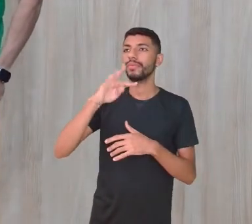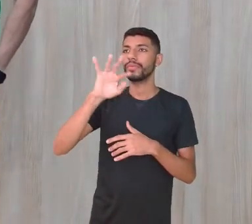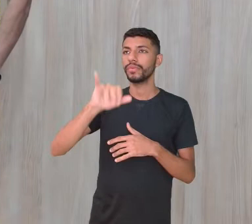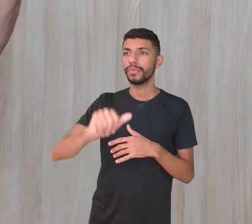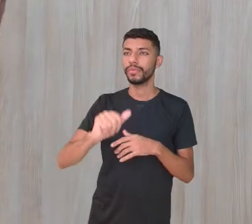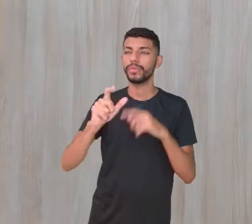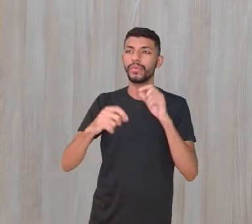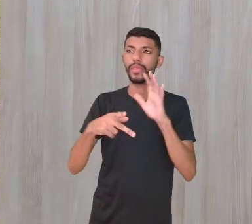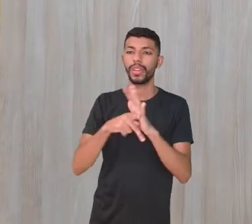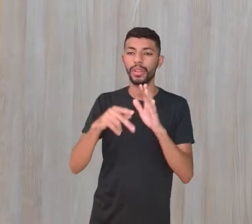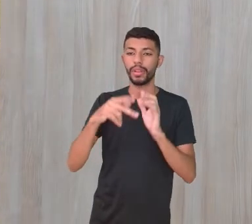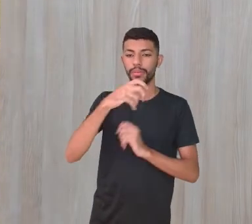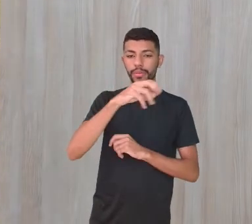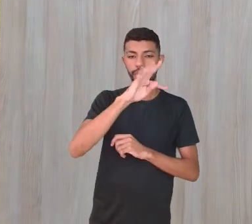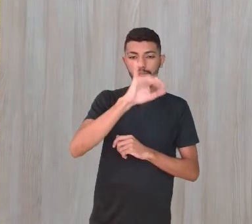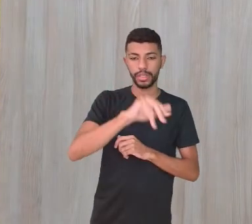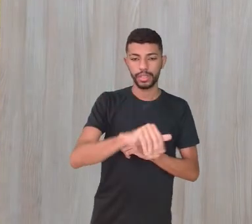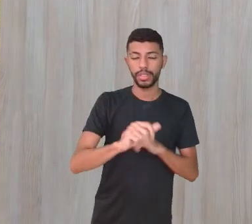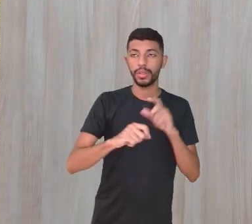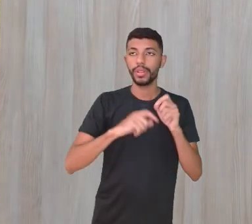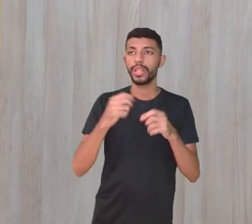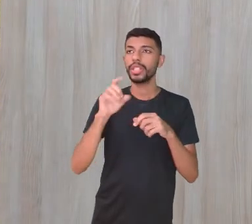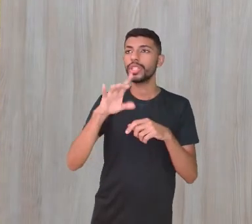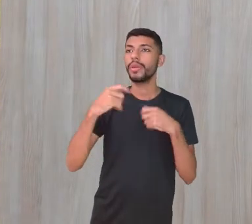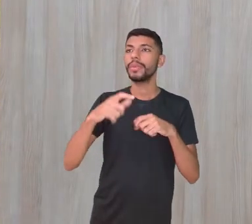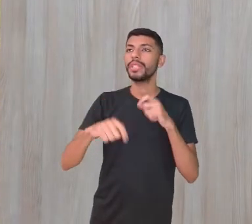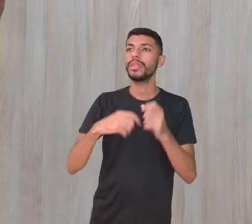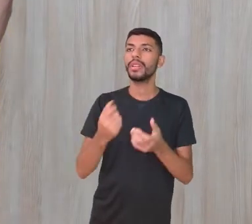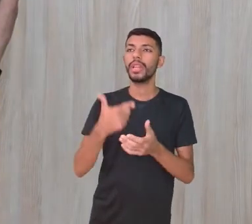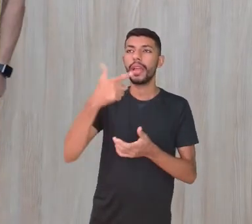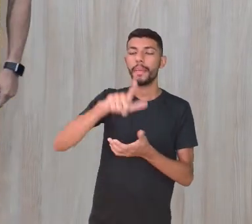potência, basta a gente repetir a base e